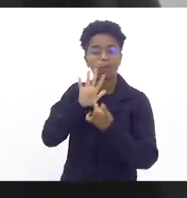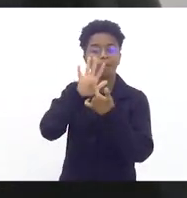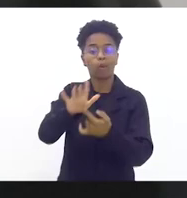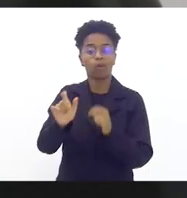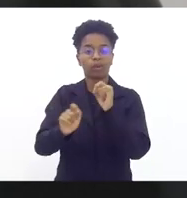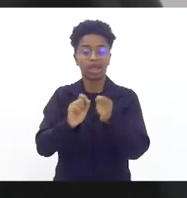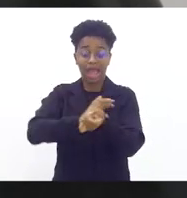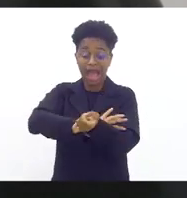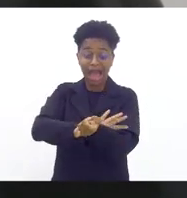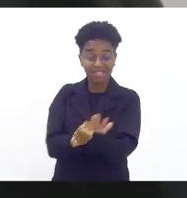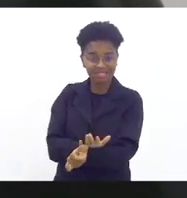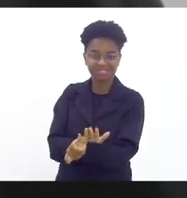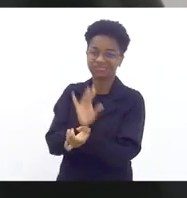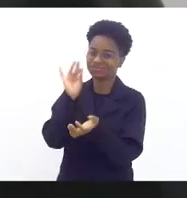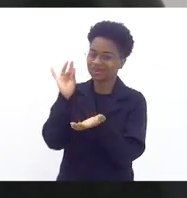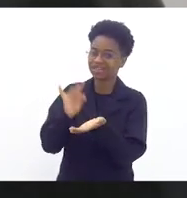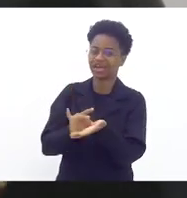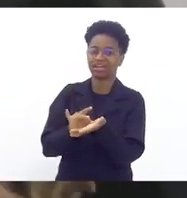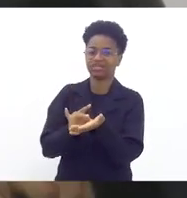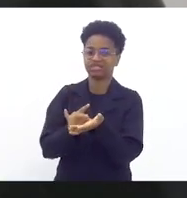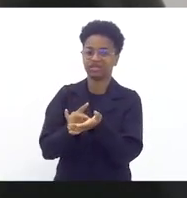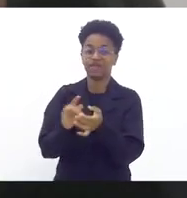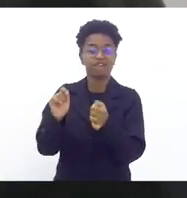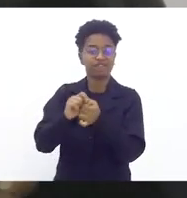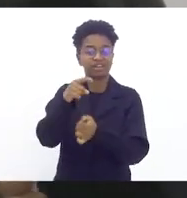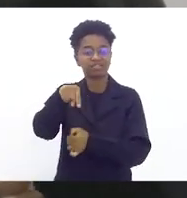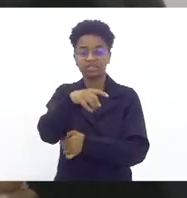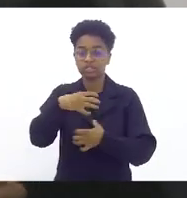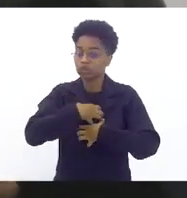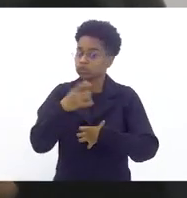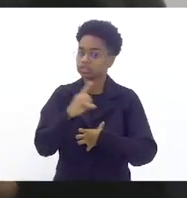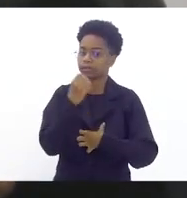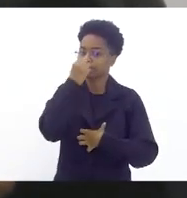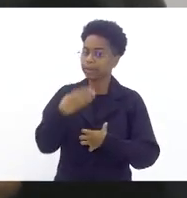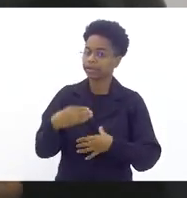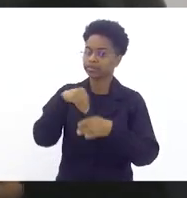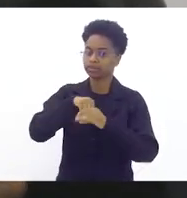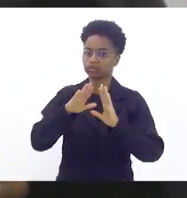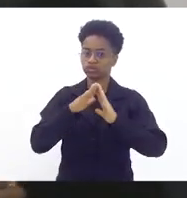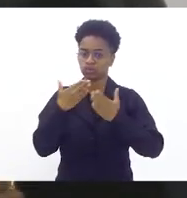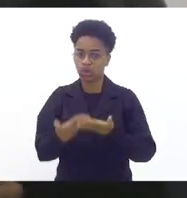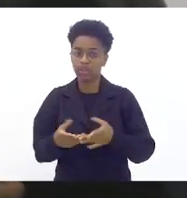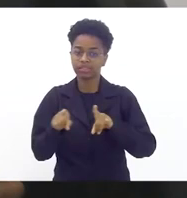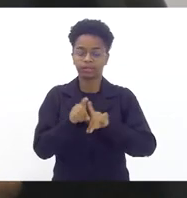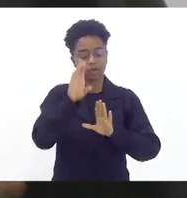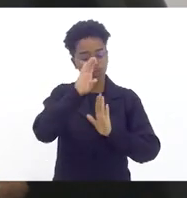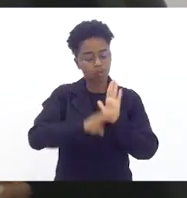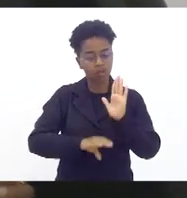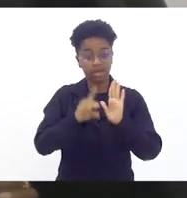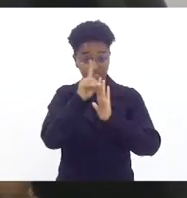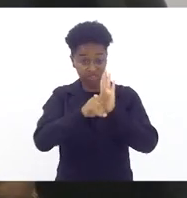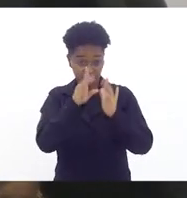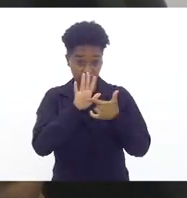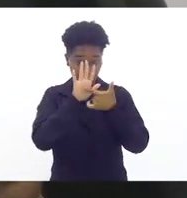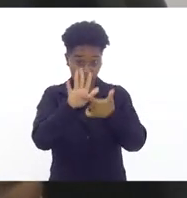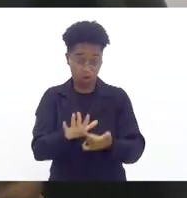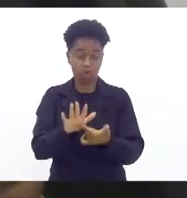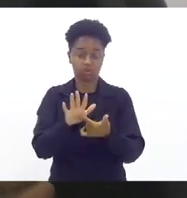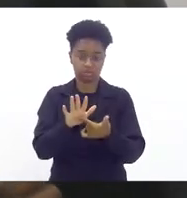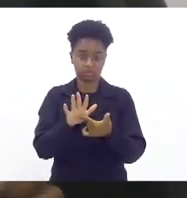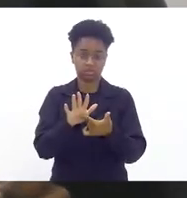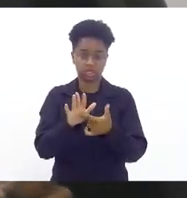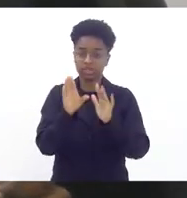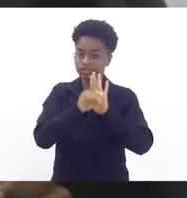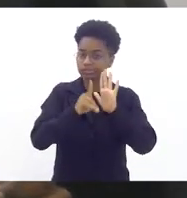racismo é o que faz com que eles não se sintam bem nessa escola. O currículo que as diretrizes dizem exatamente, as diretrizes